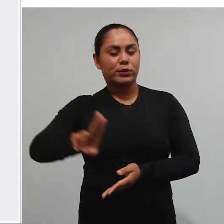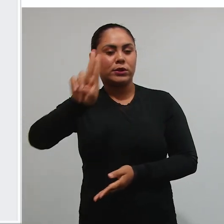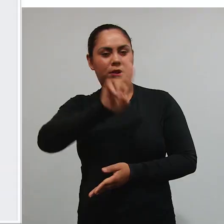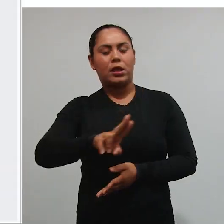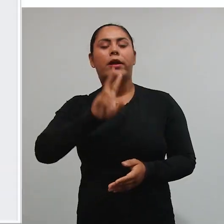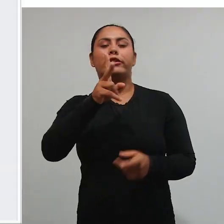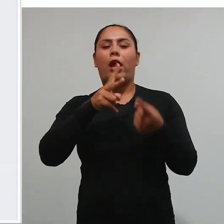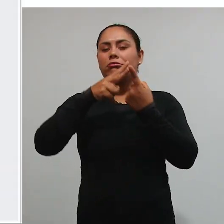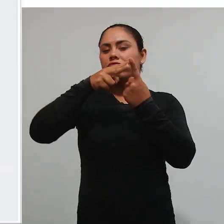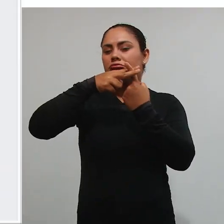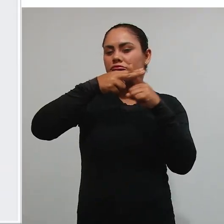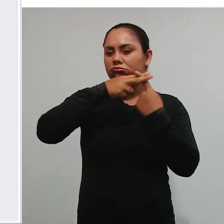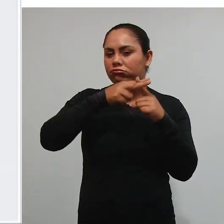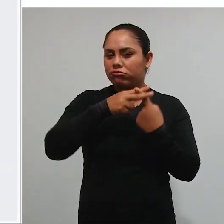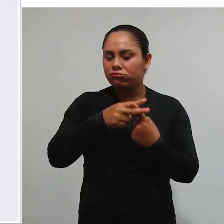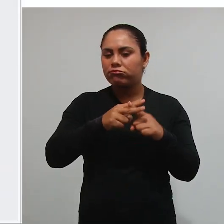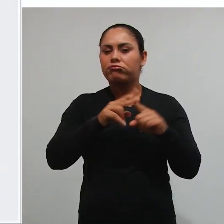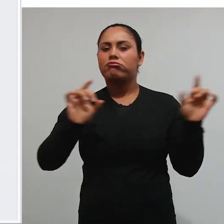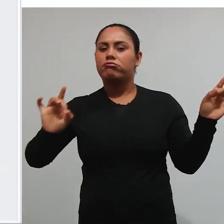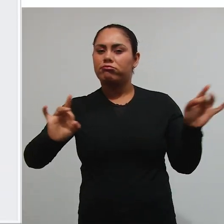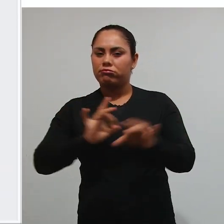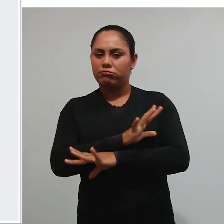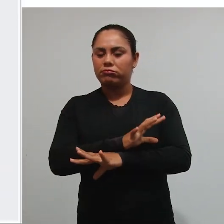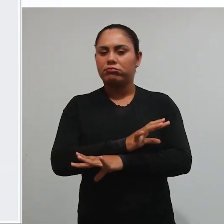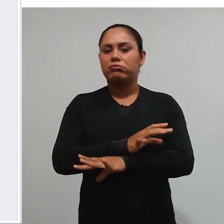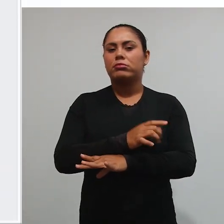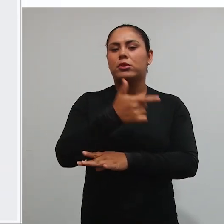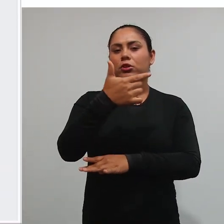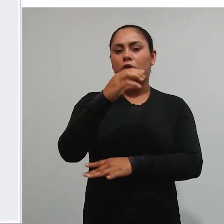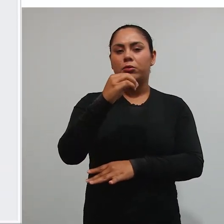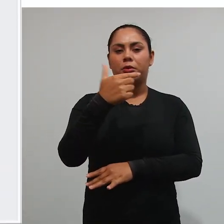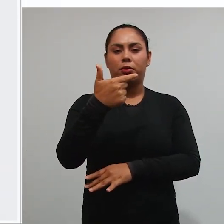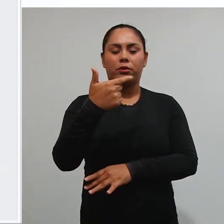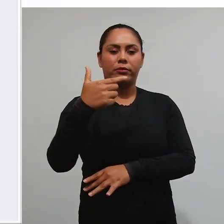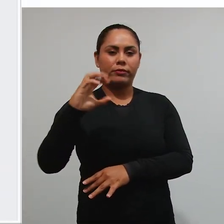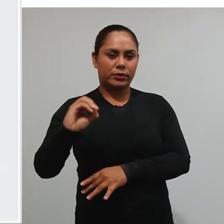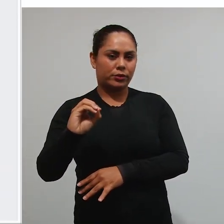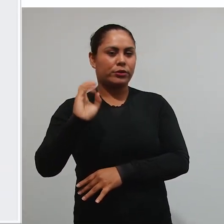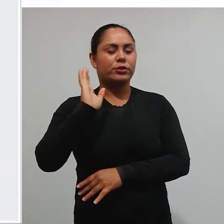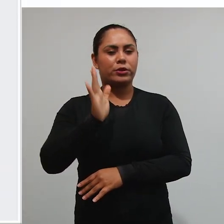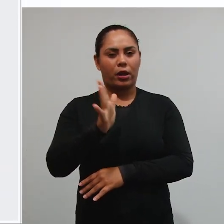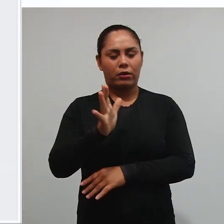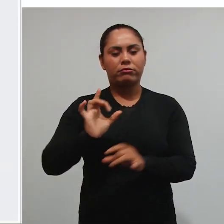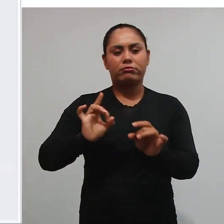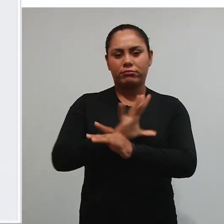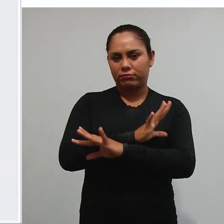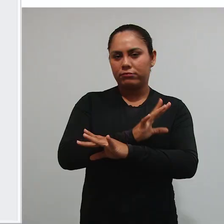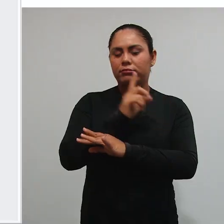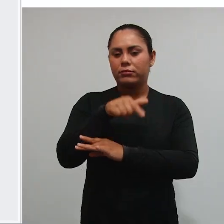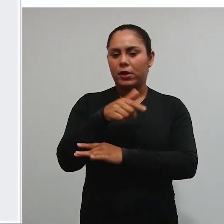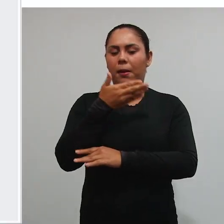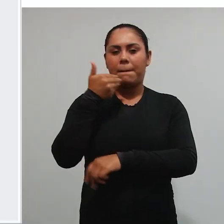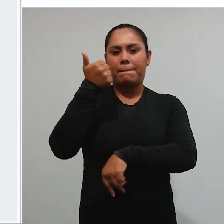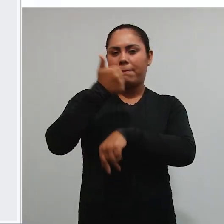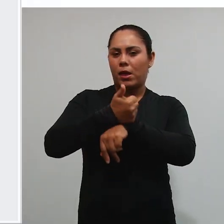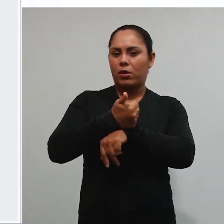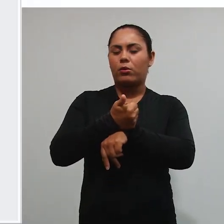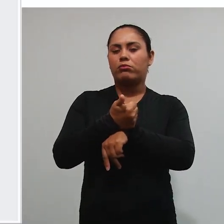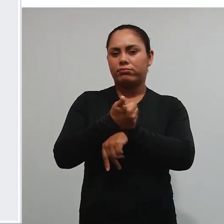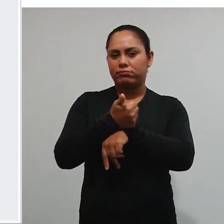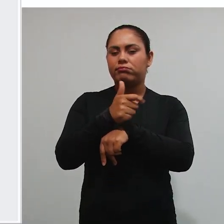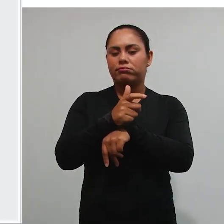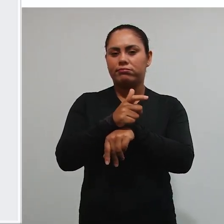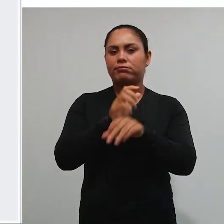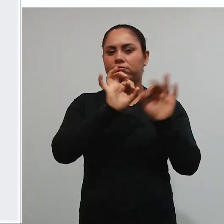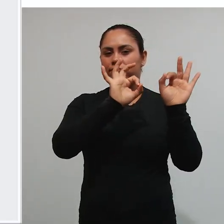versão corrigida, tá? 2 de 2020, tá bom? Essa é uma das melhores versões,